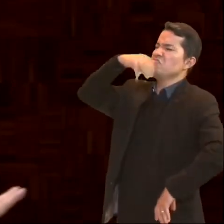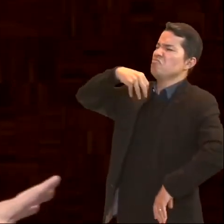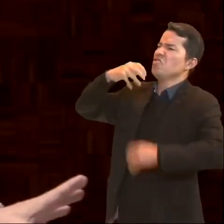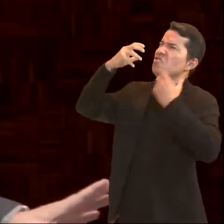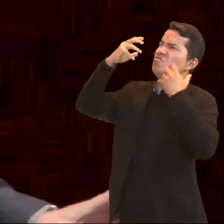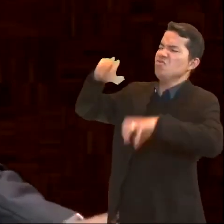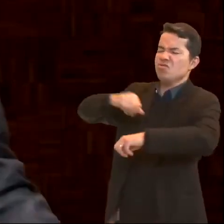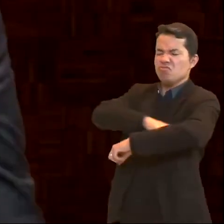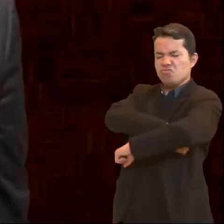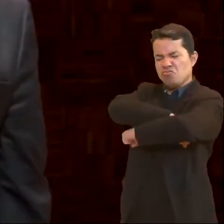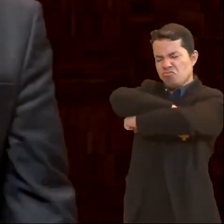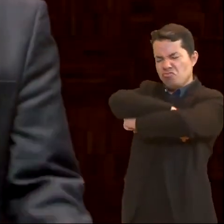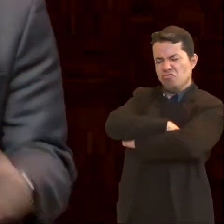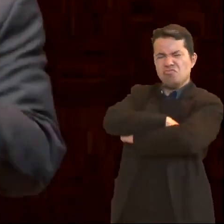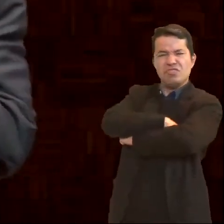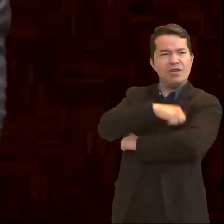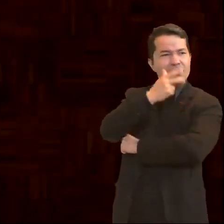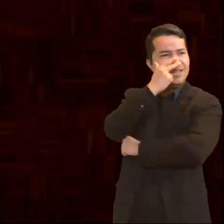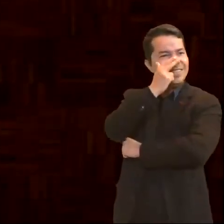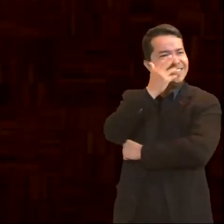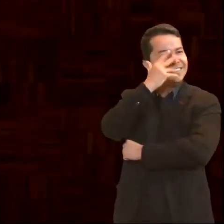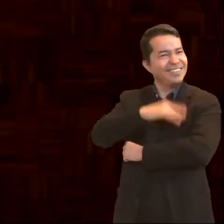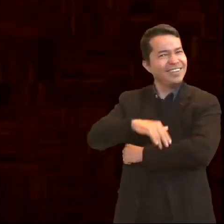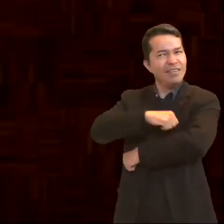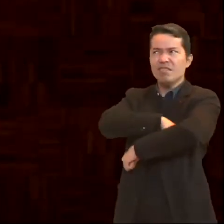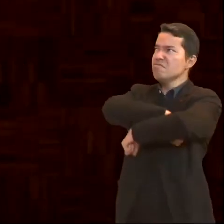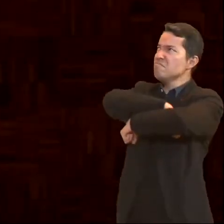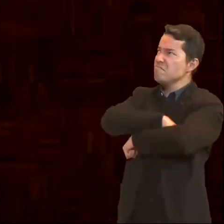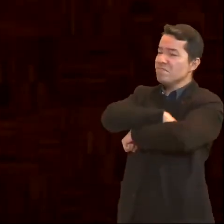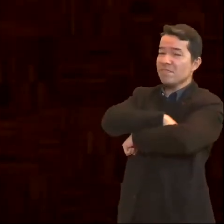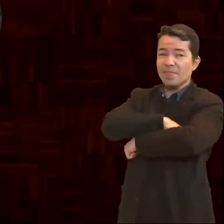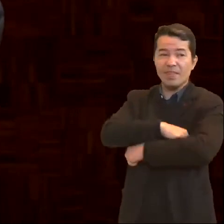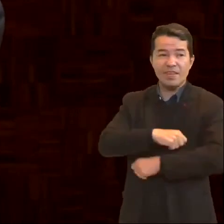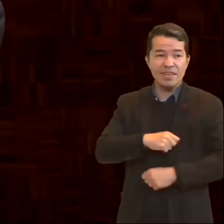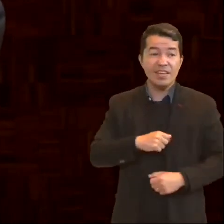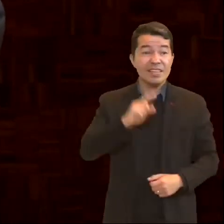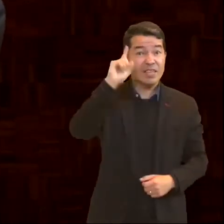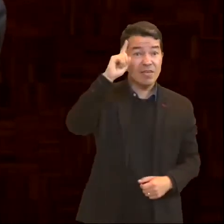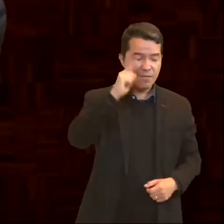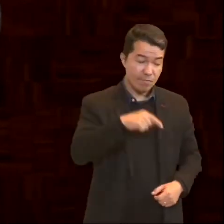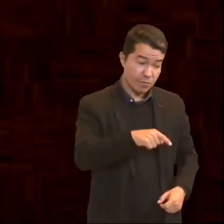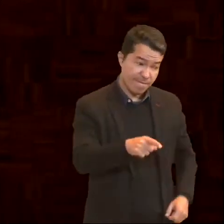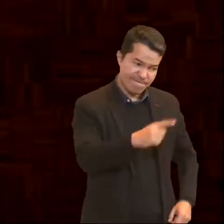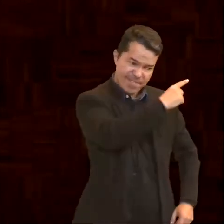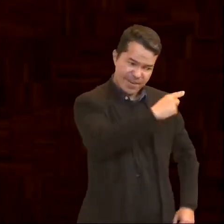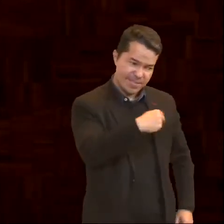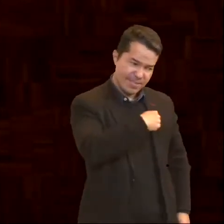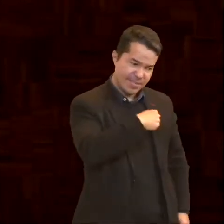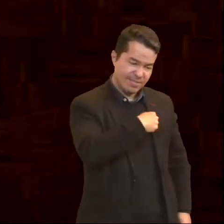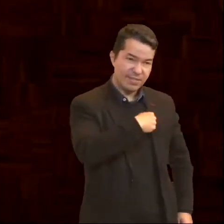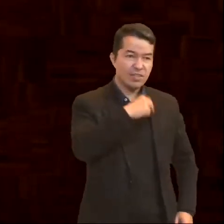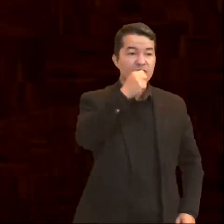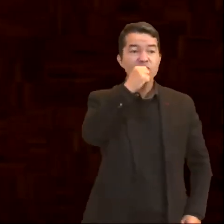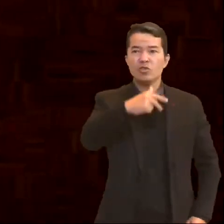não quero. Então Deus disse: vai para Nínive, ele pega o navio e vai para Tarsis. Ele tinha que ir para a direita, ele foi para a